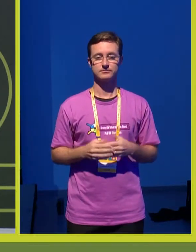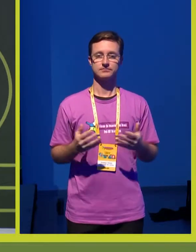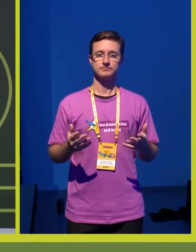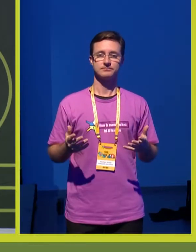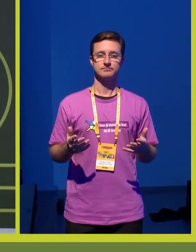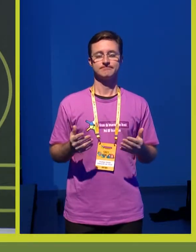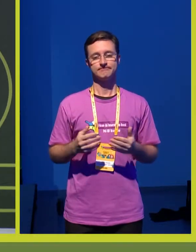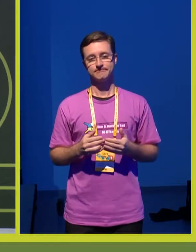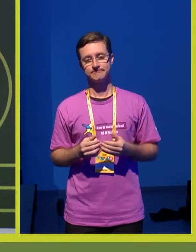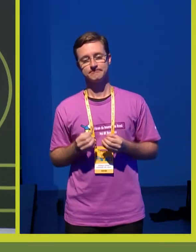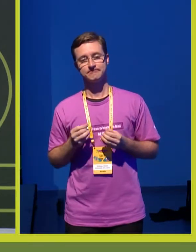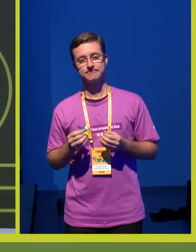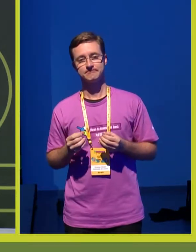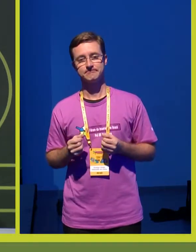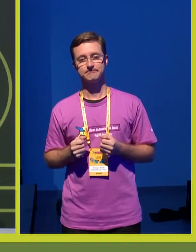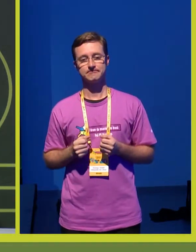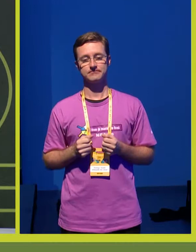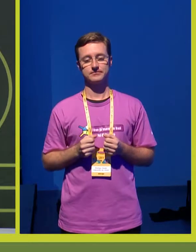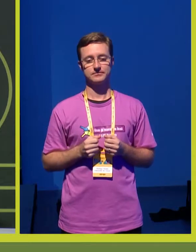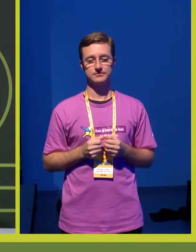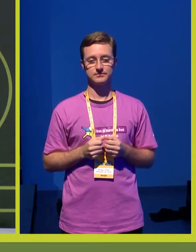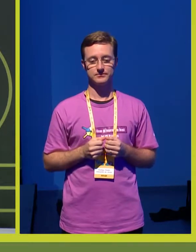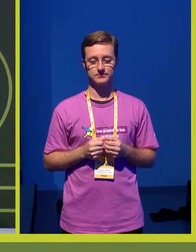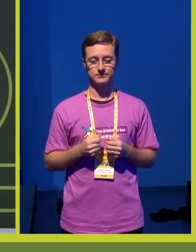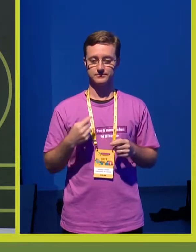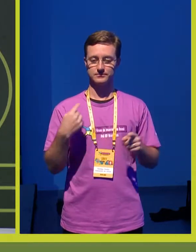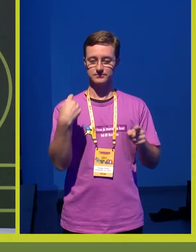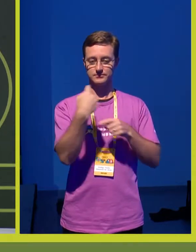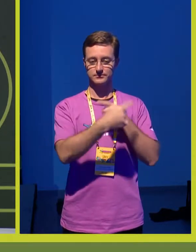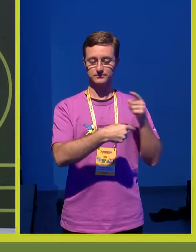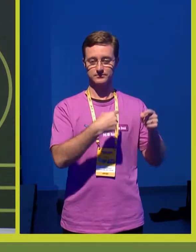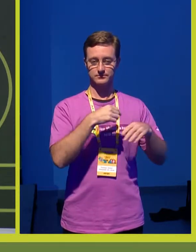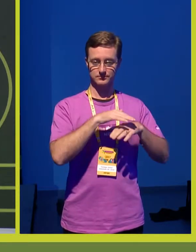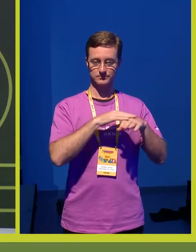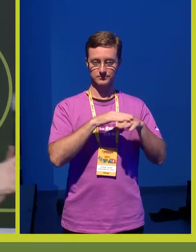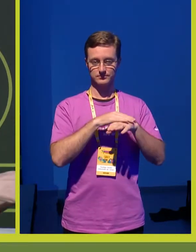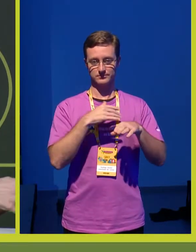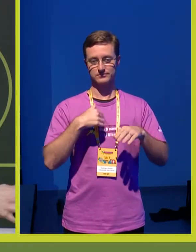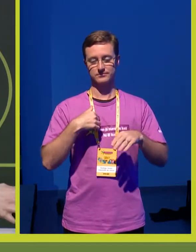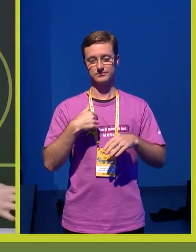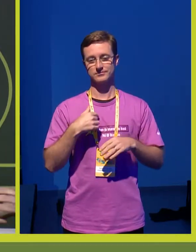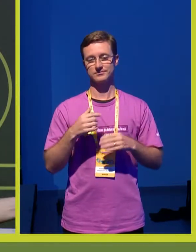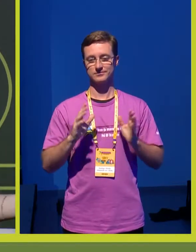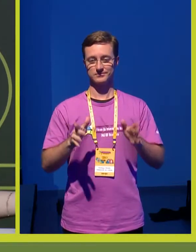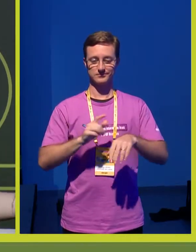e bem a abordagem eu falo depois com o colega que veio falar comigo porque eu já passei meu tempo